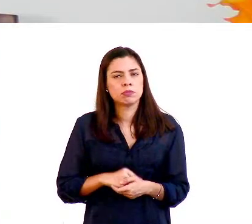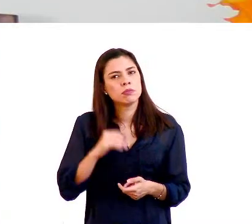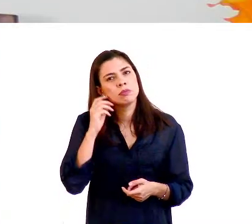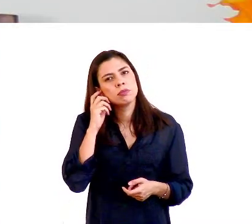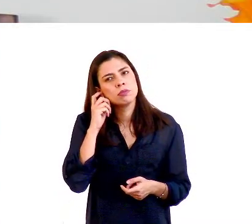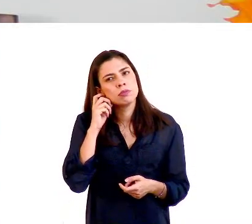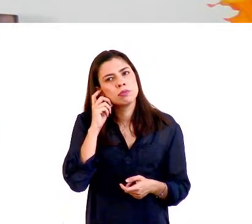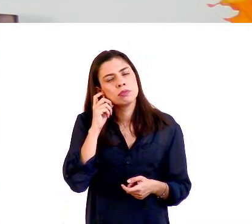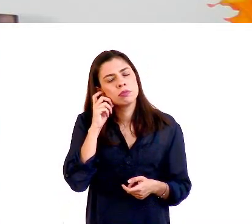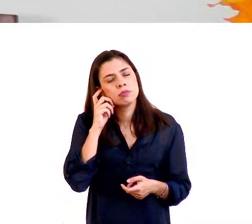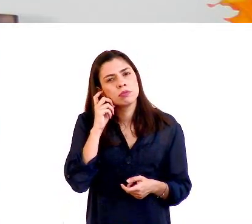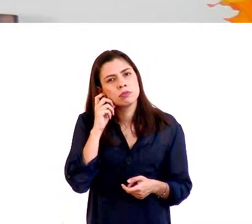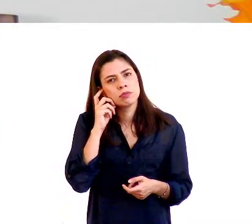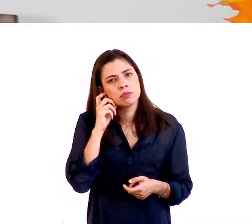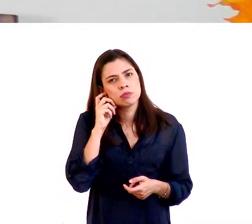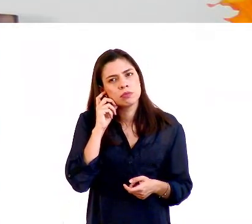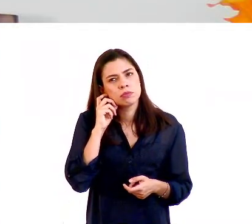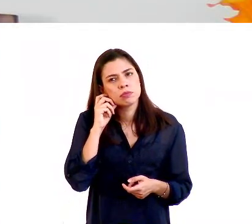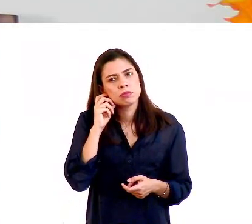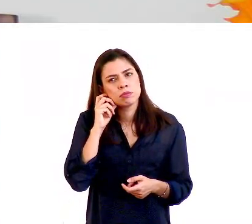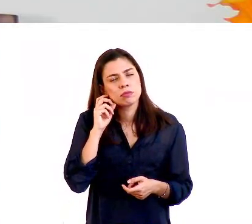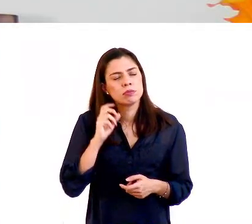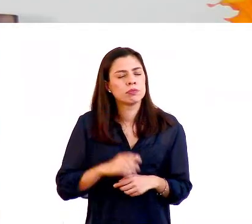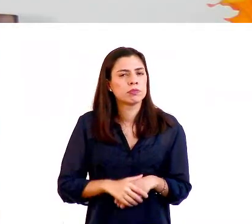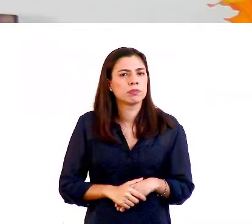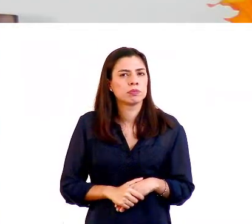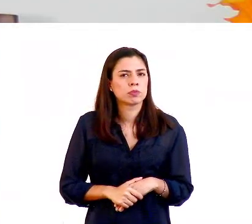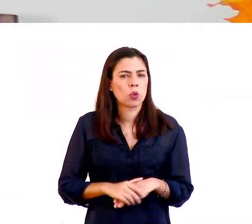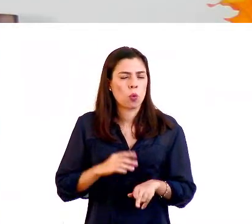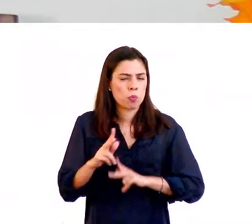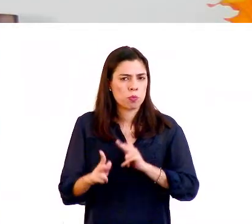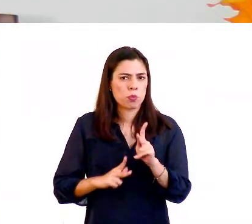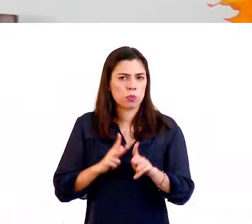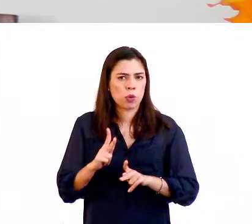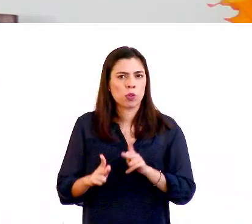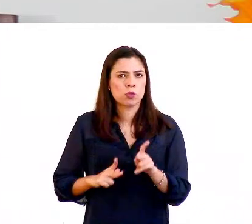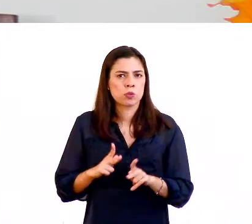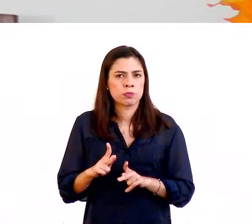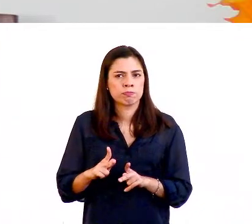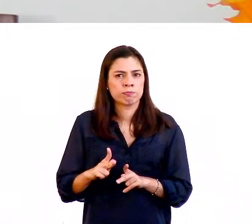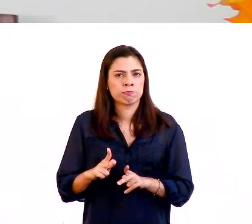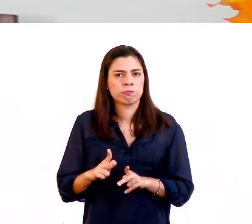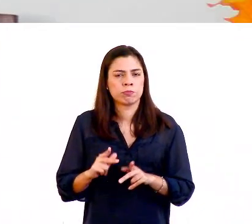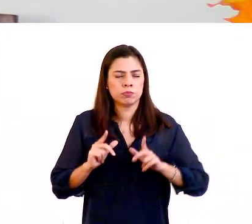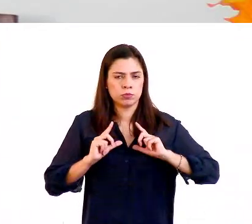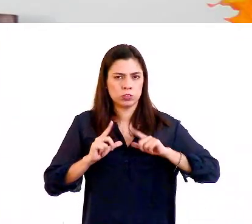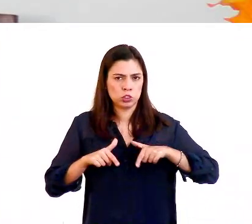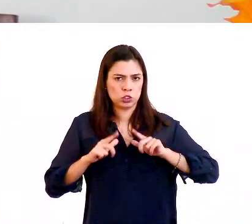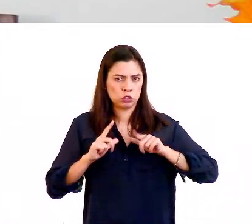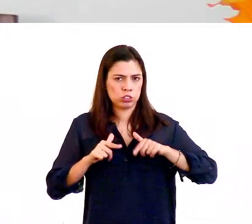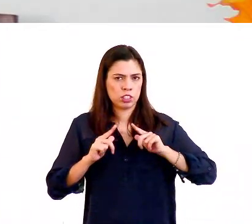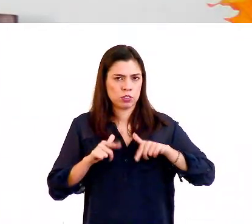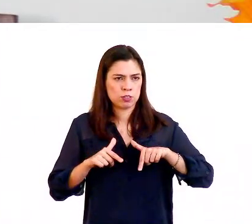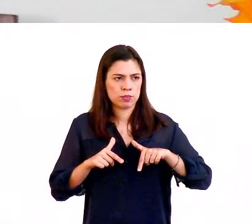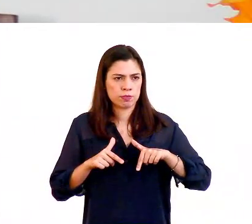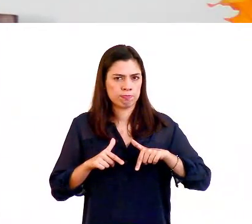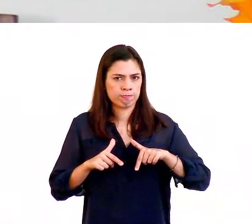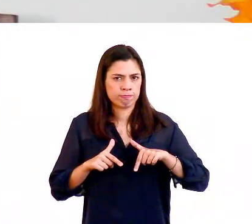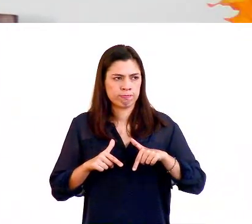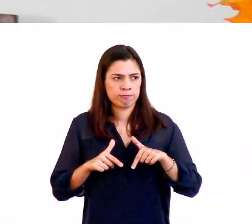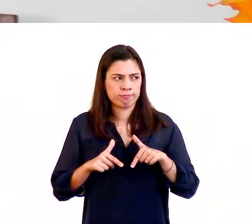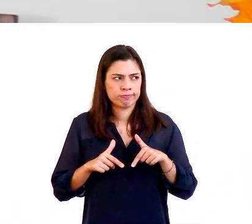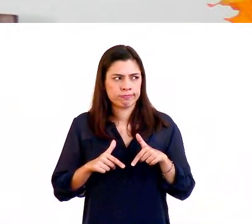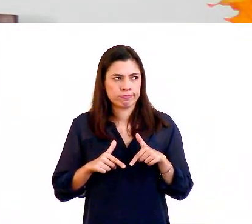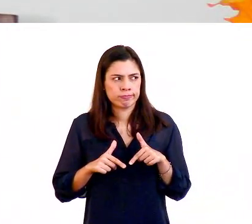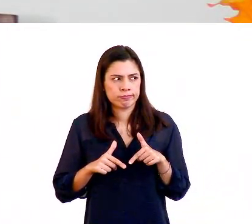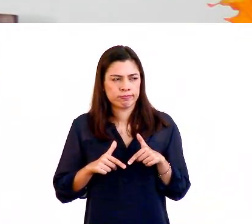que a fé cristã era muito despojada de simbolismos, de elementos materiais, enquanto que a fé judaica era